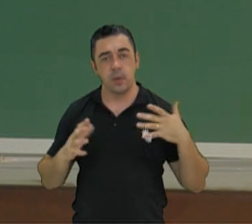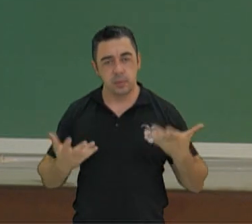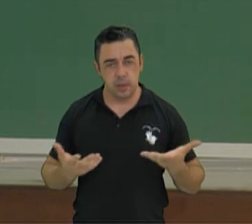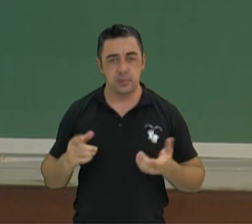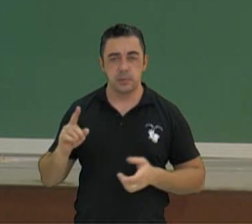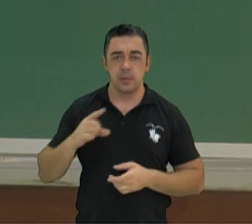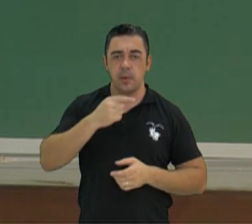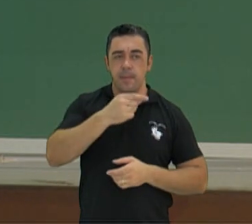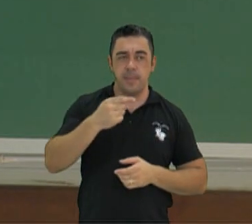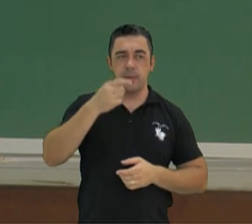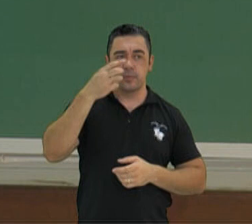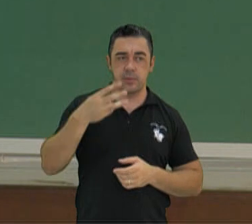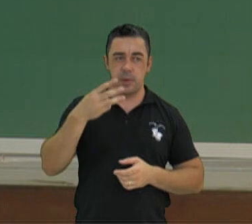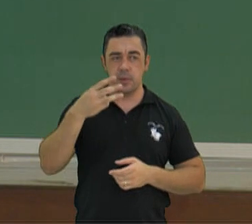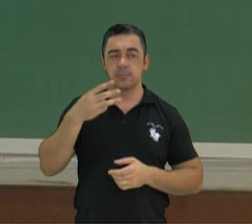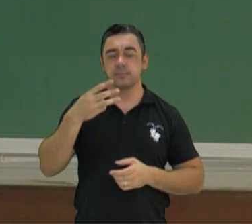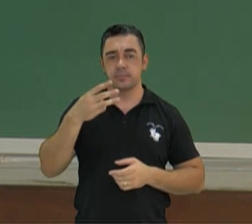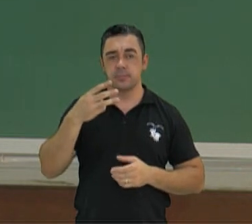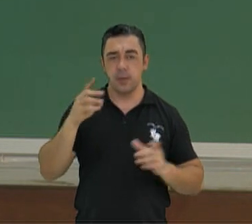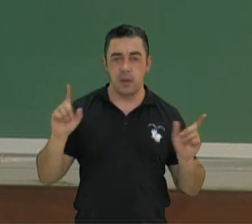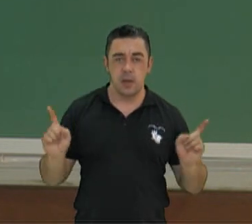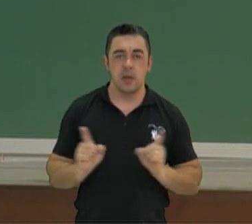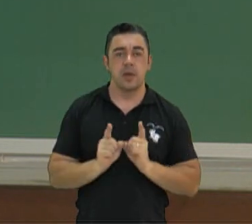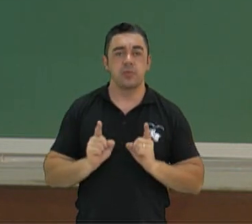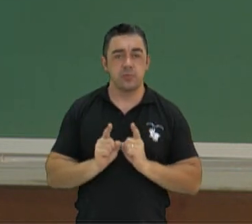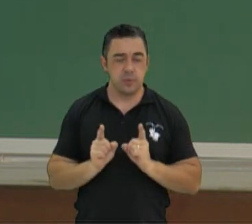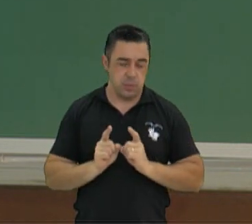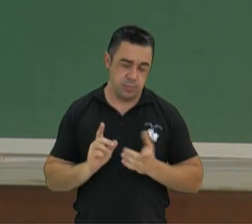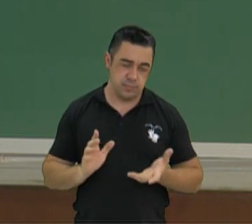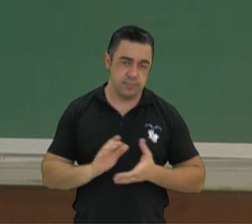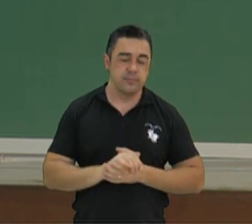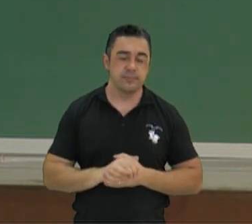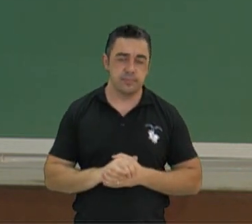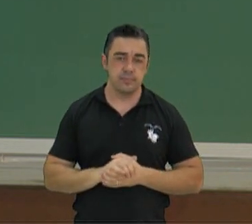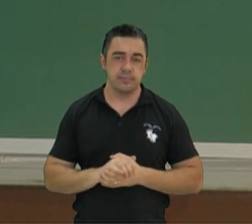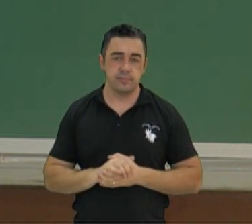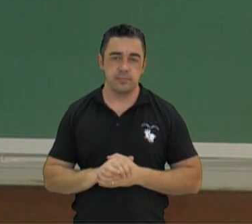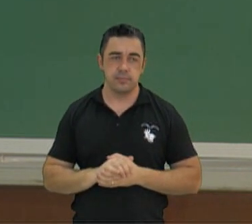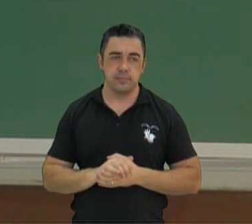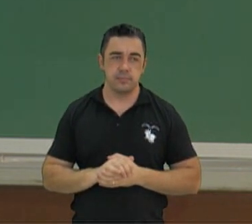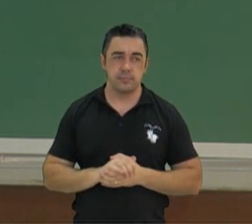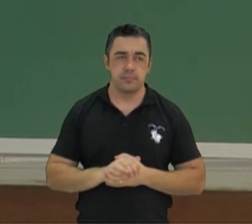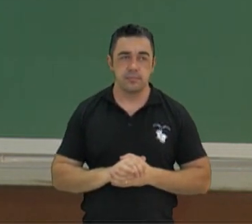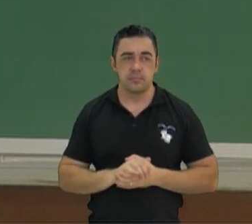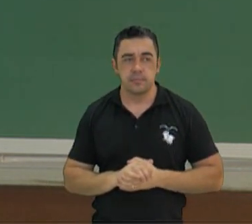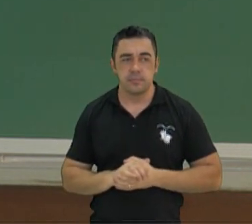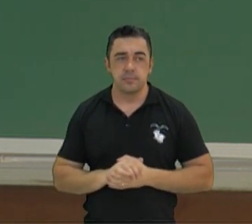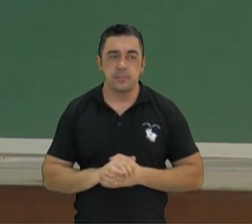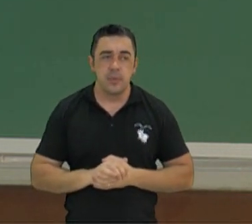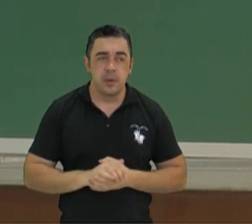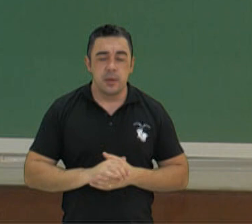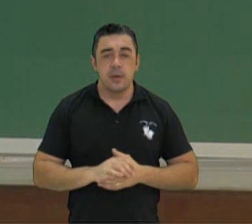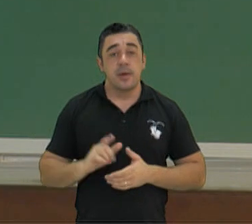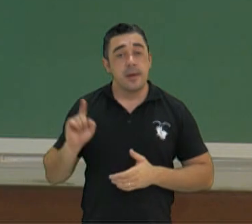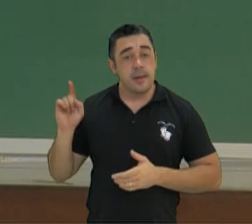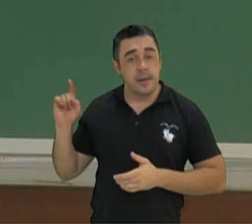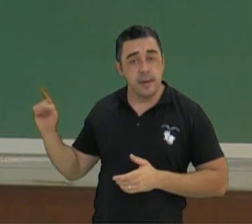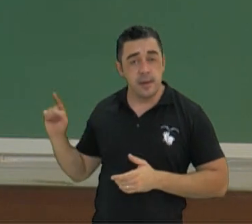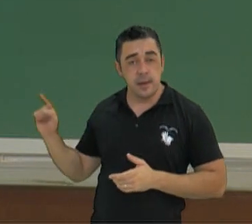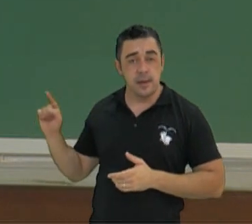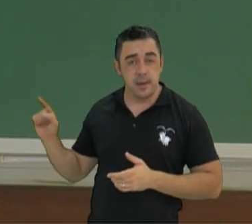ele fica com um elétron a mais, ele reduz, ele sofre redução. Correto? Essa